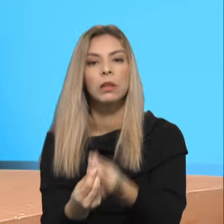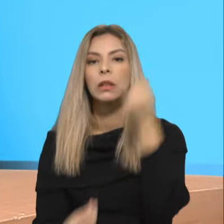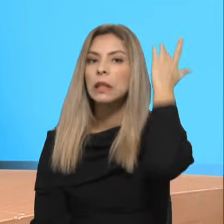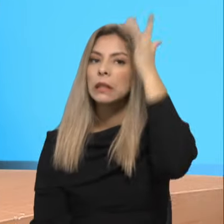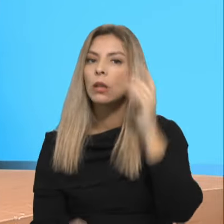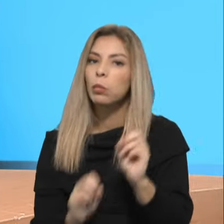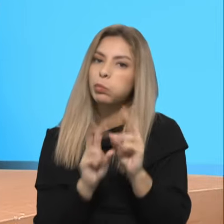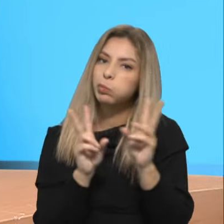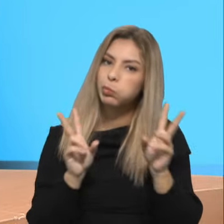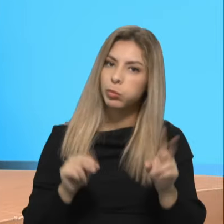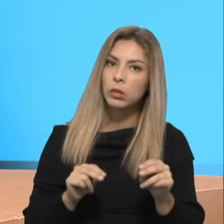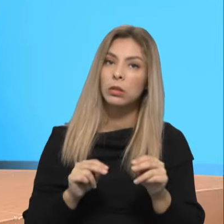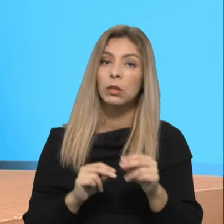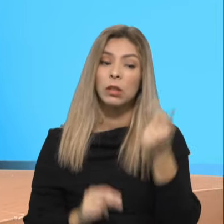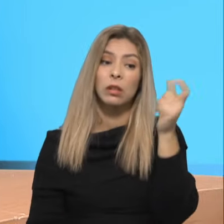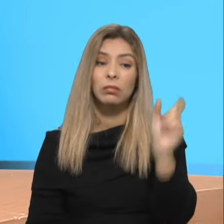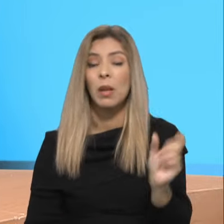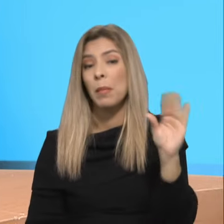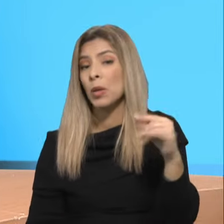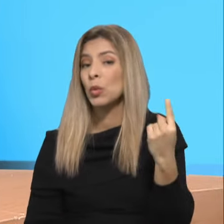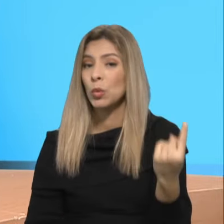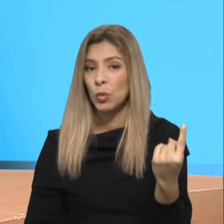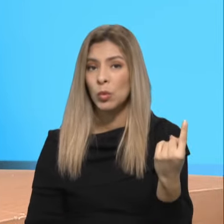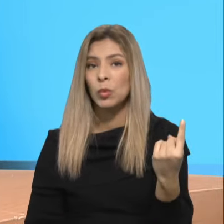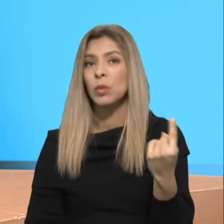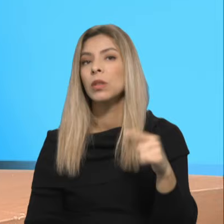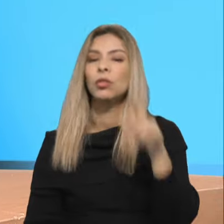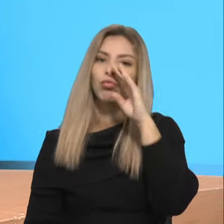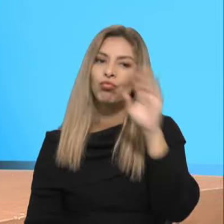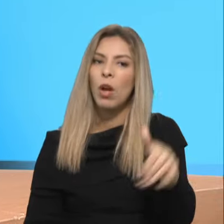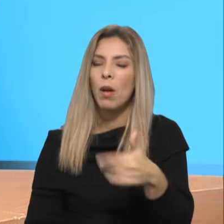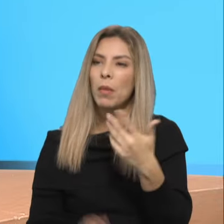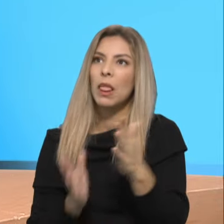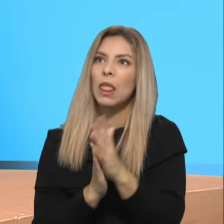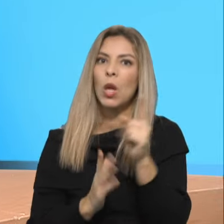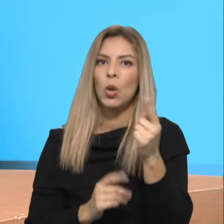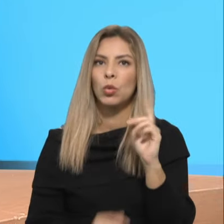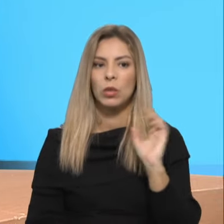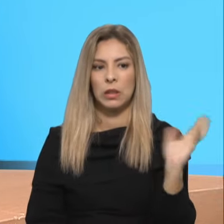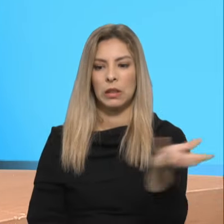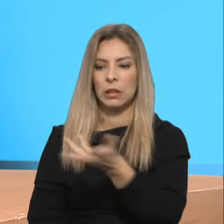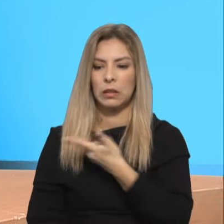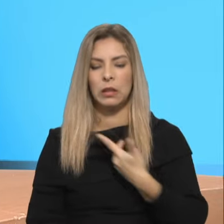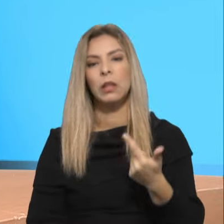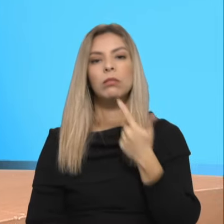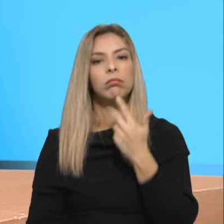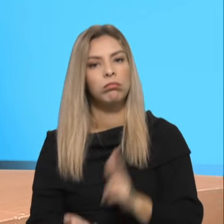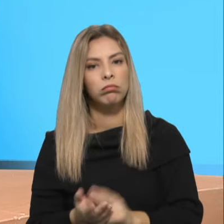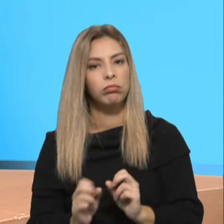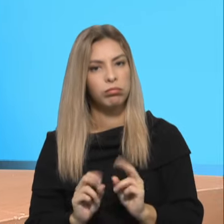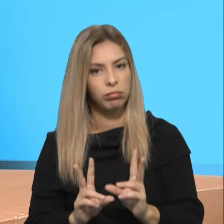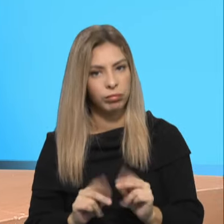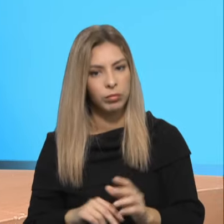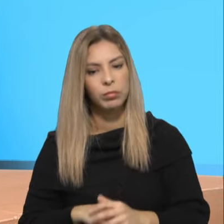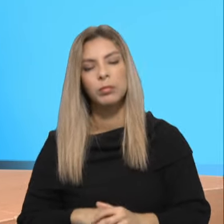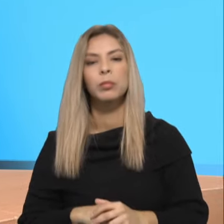uma, no meio de todos nós, que somos chamados por Deus a esse plano maravilhoso em que somos chamados a uma santidade imaculada através de Cristo.